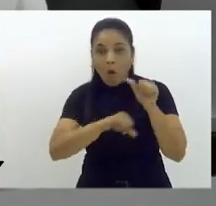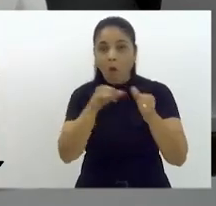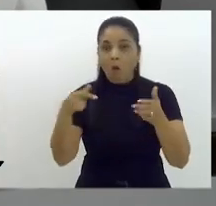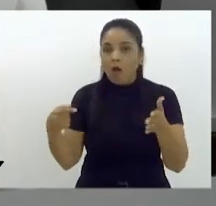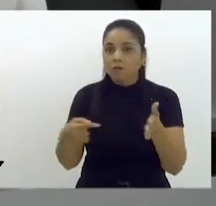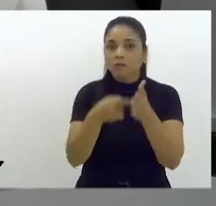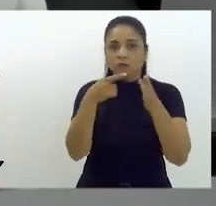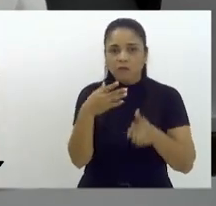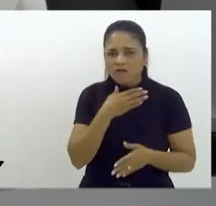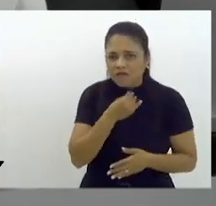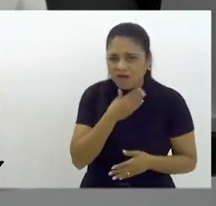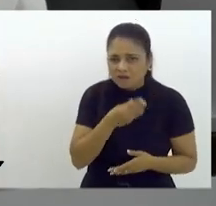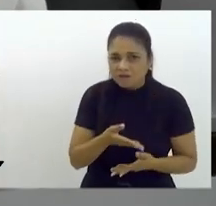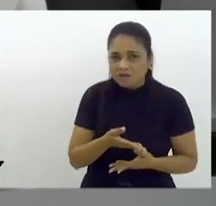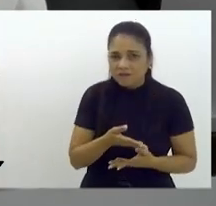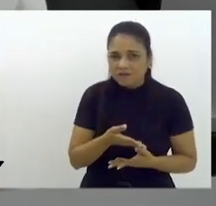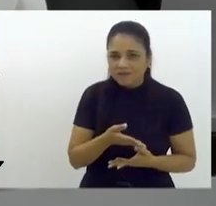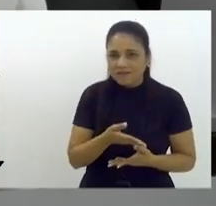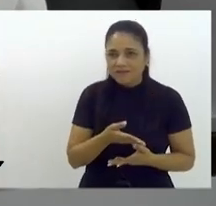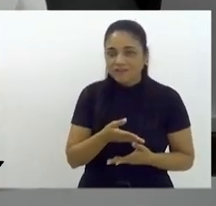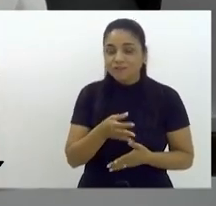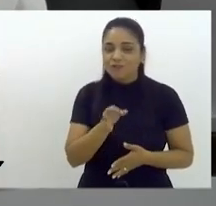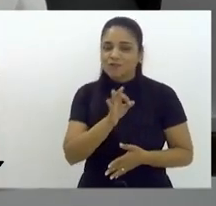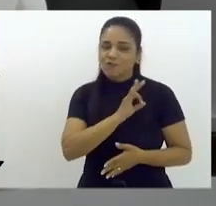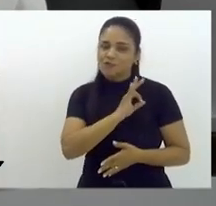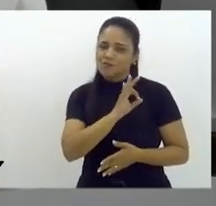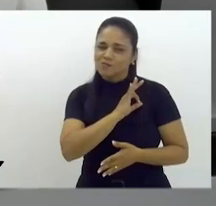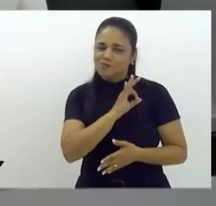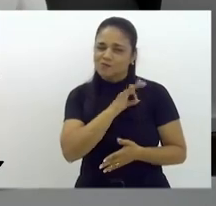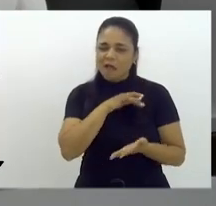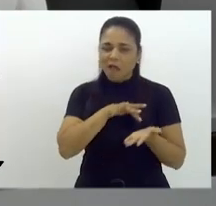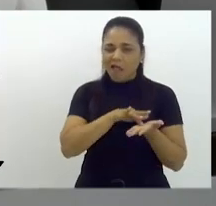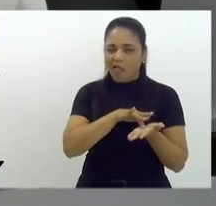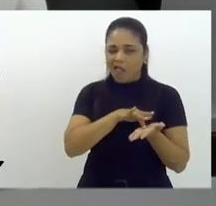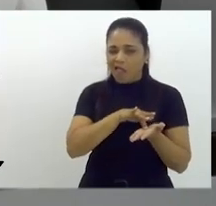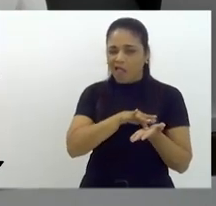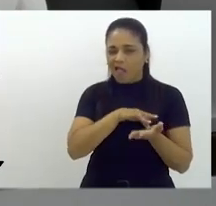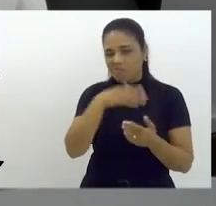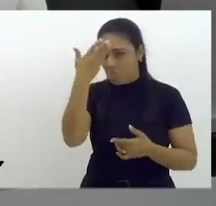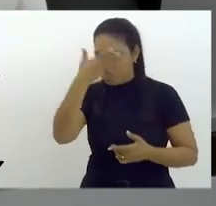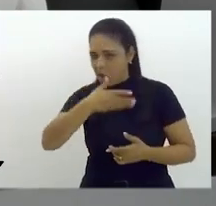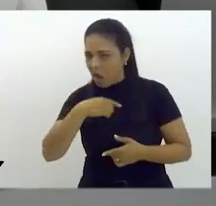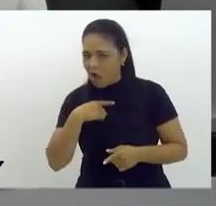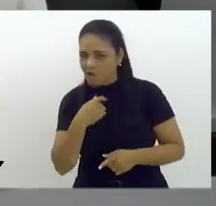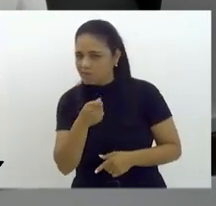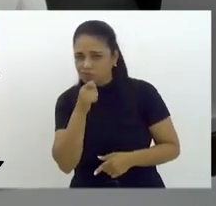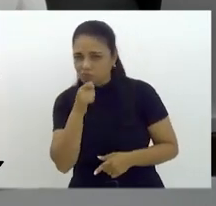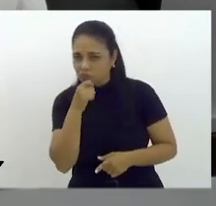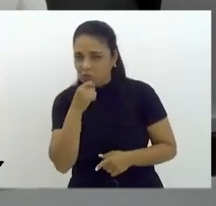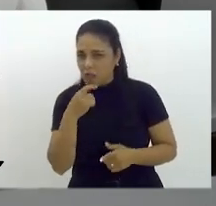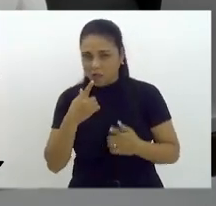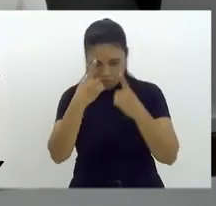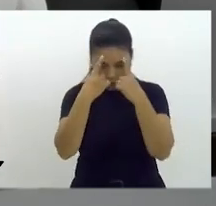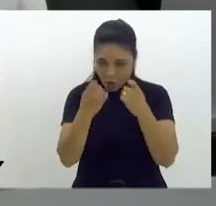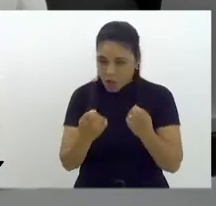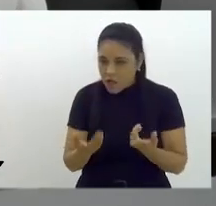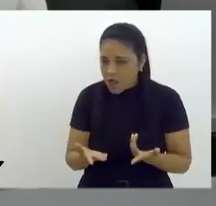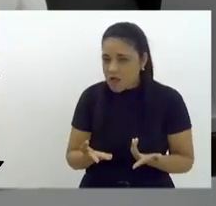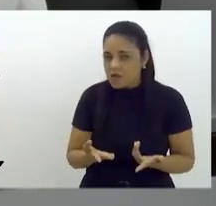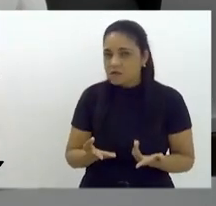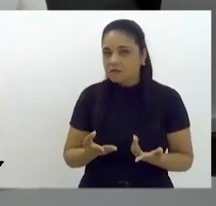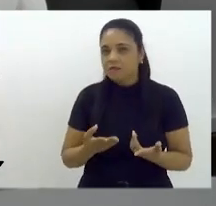policiais né não disserem dizerem que não foram comprovados de violências eles ainda